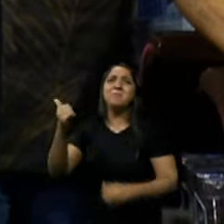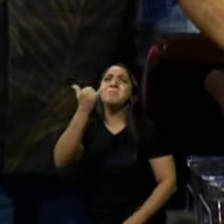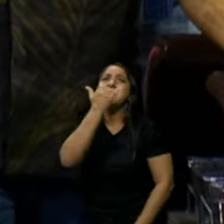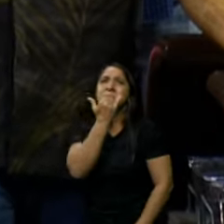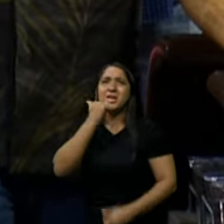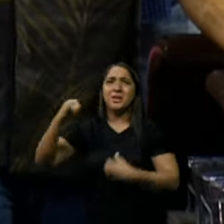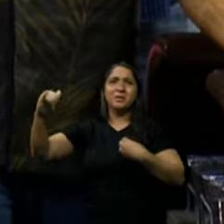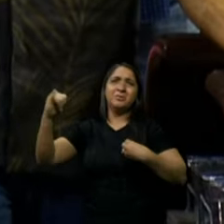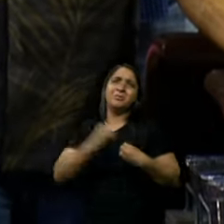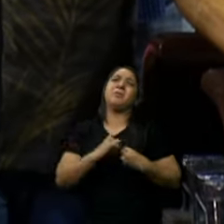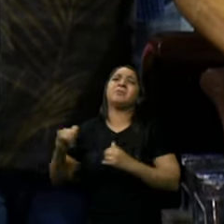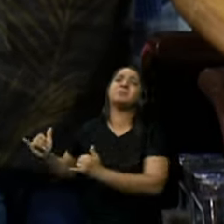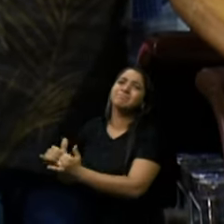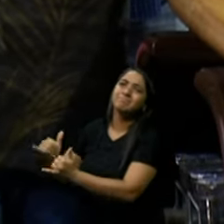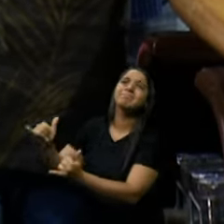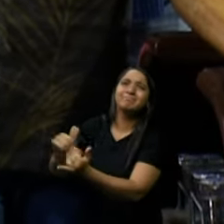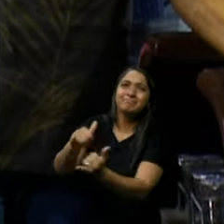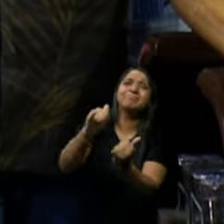E aí